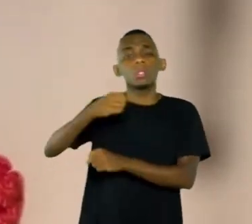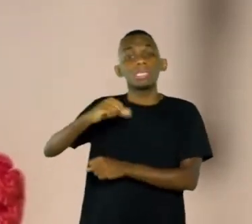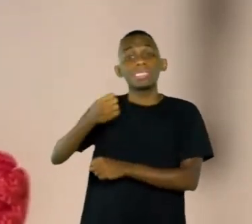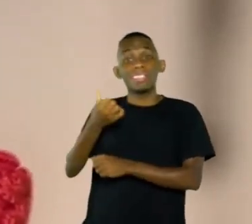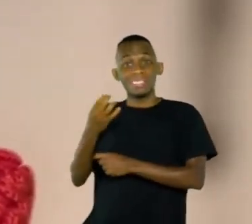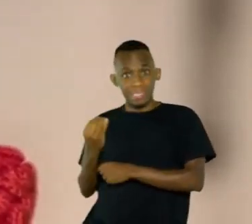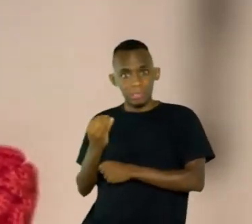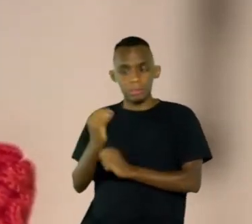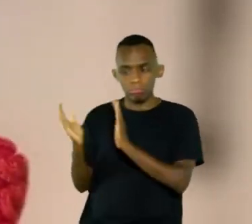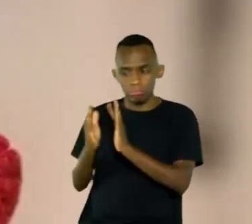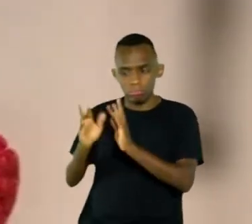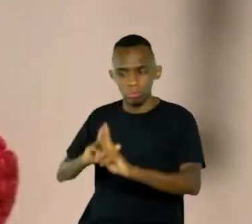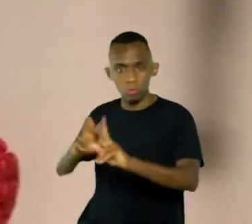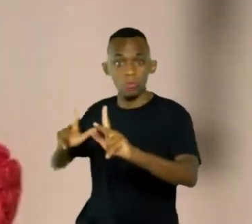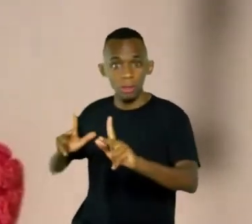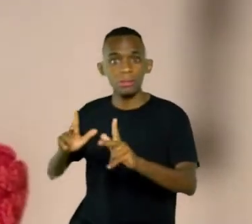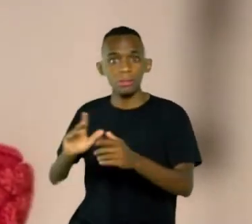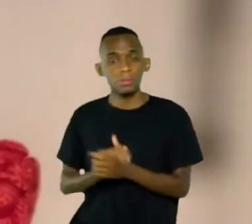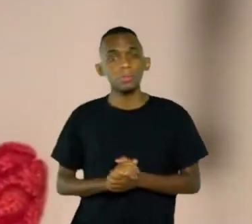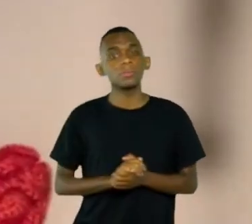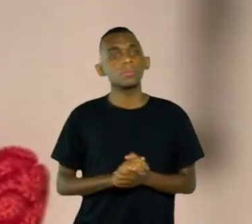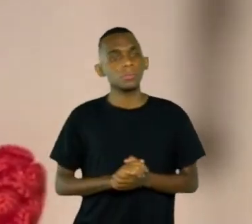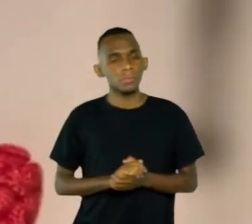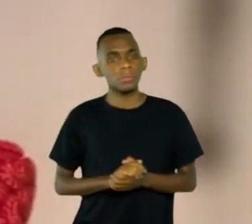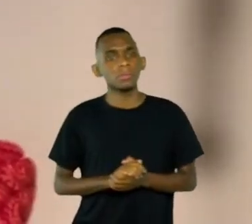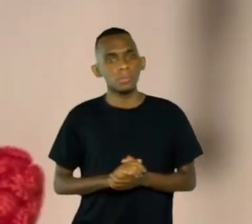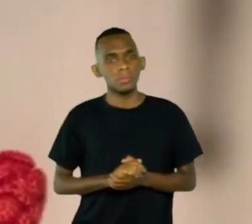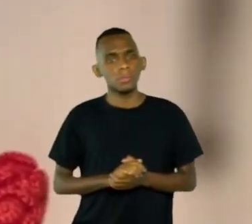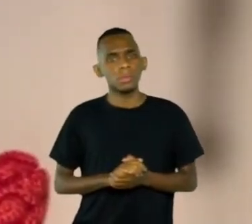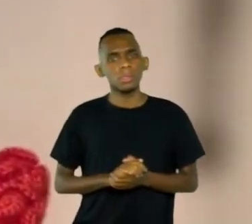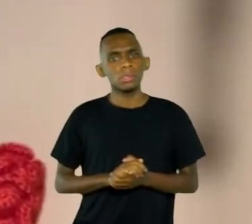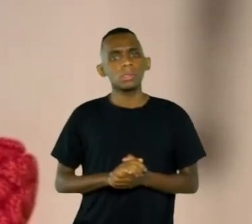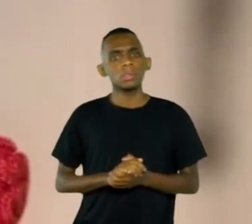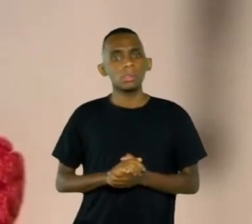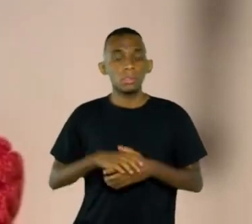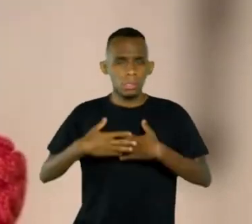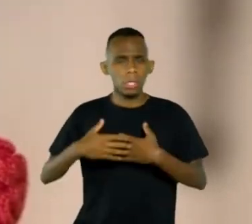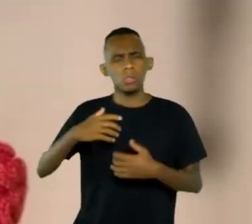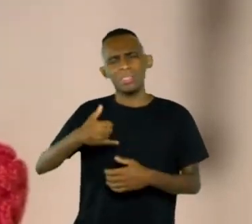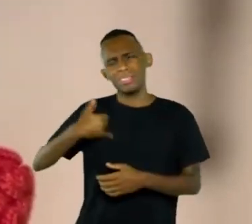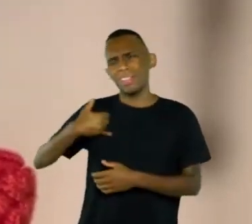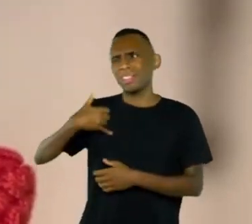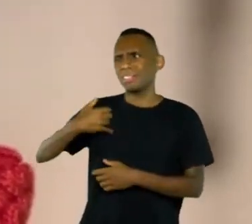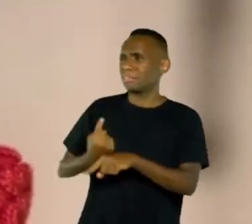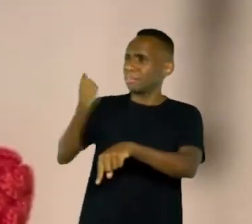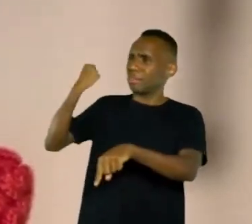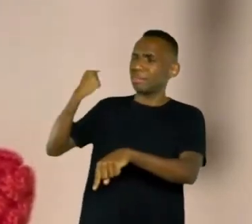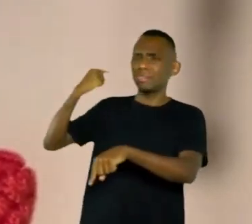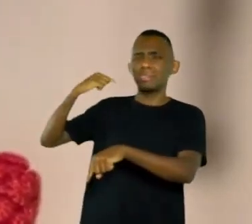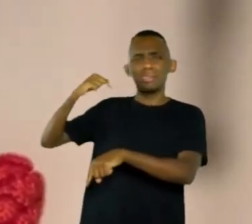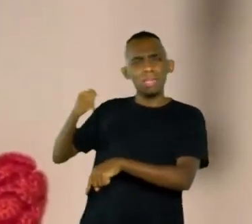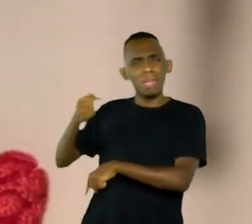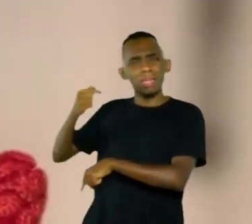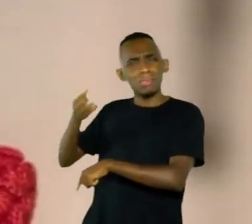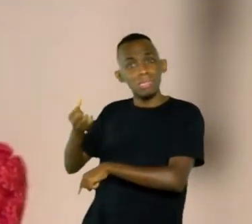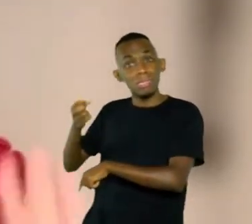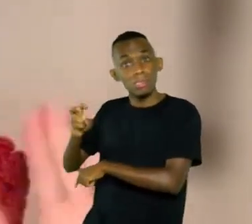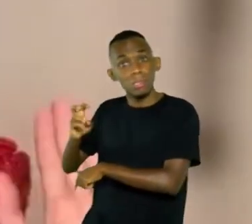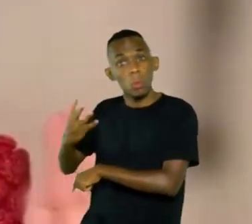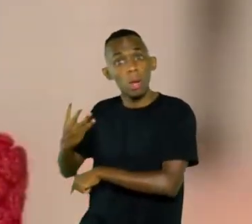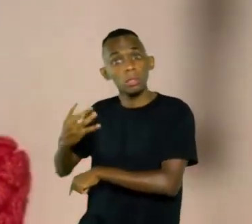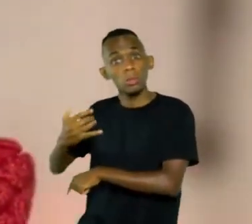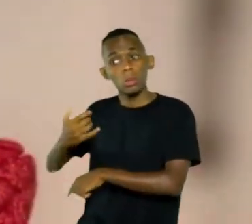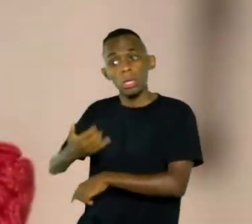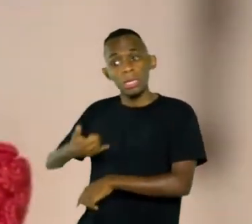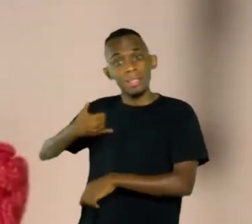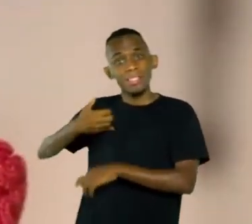duas irmãs, que eram 7, 6, 5 e 4 anos mais velhos que eu, né? Então já tinha